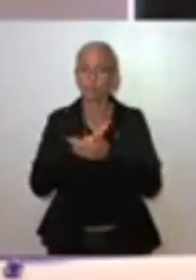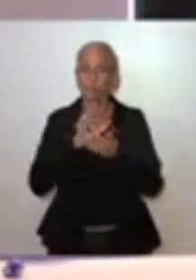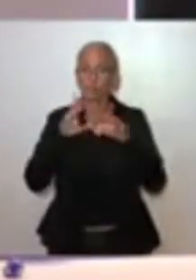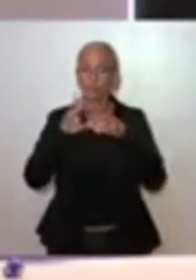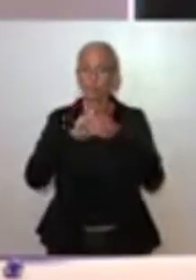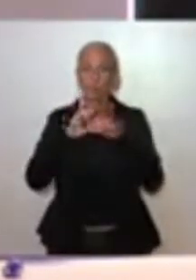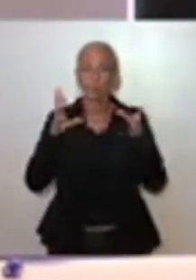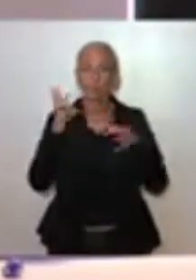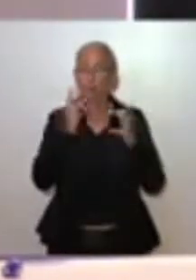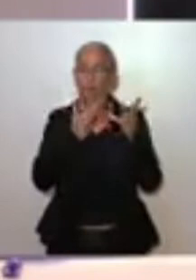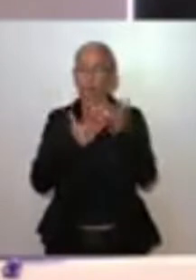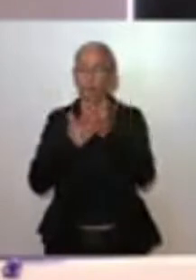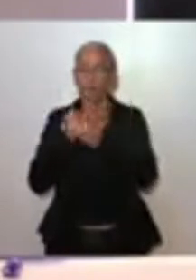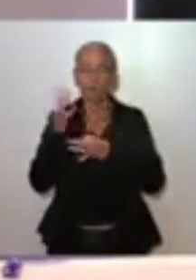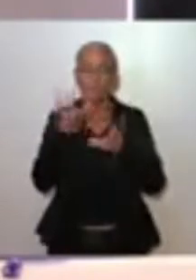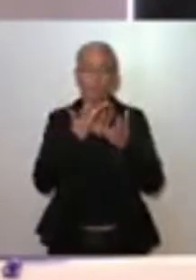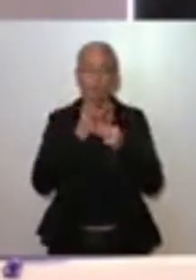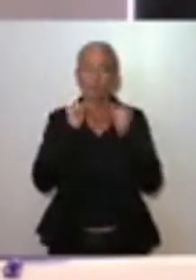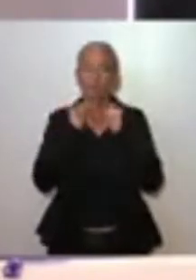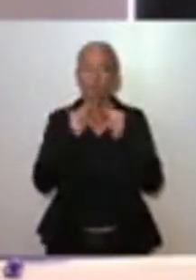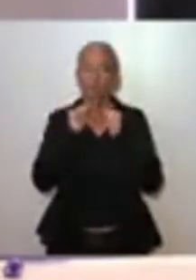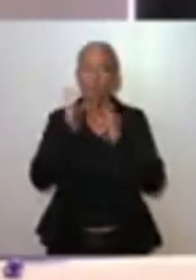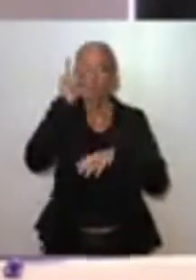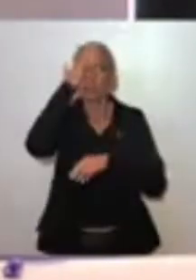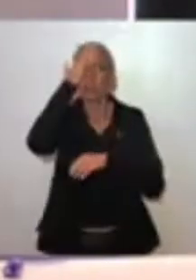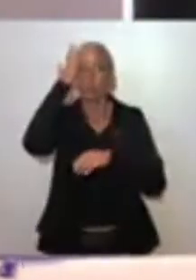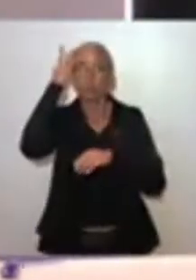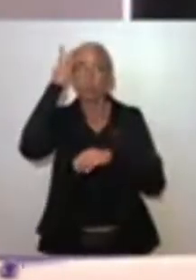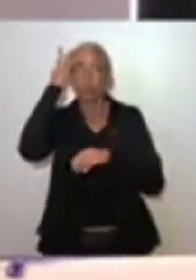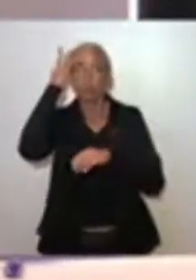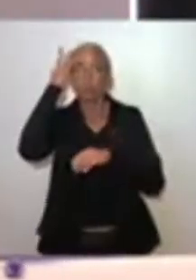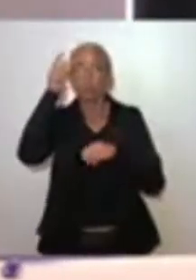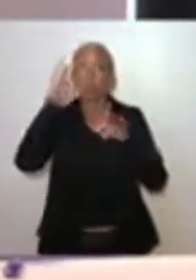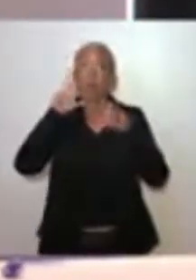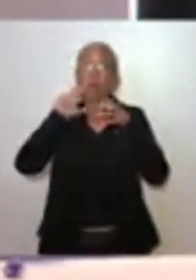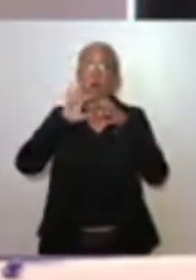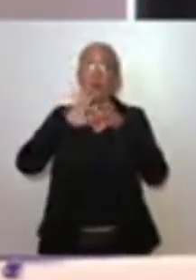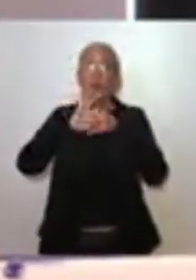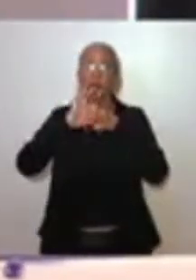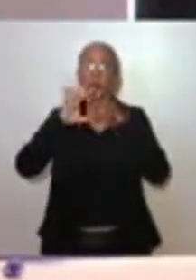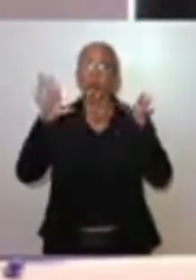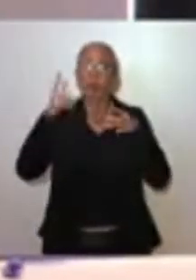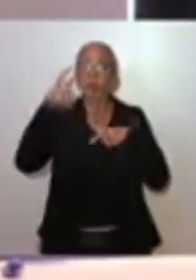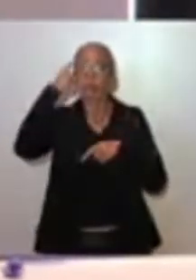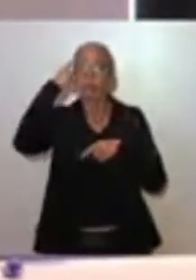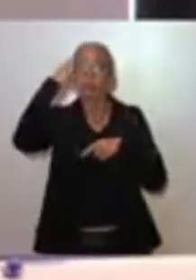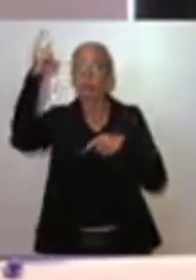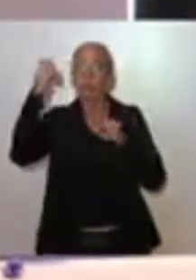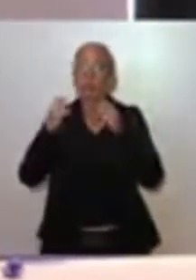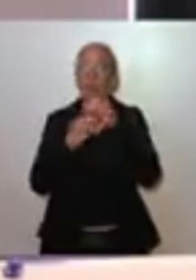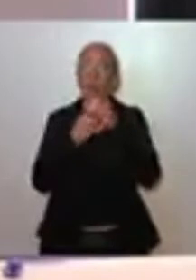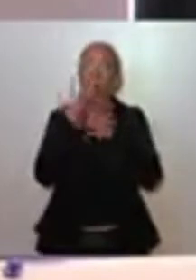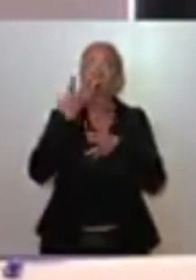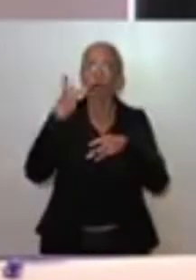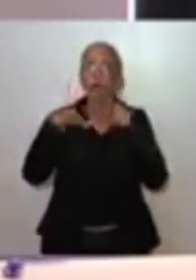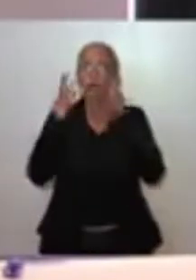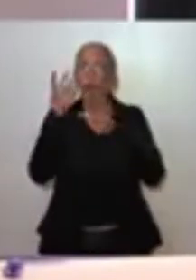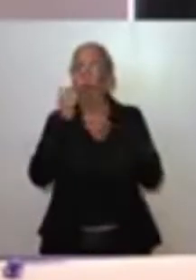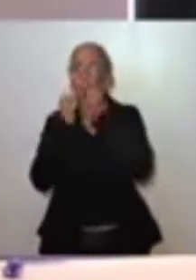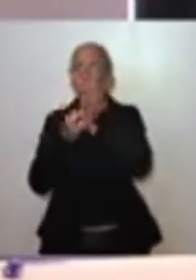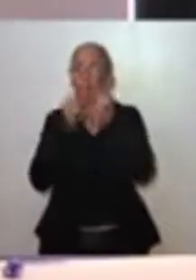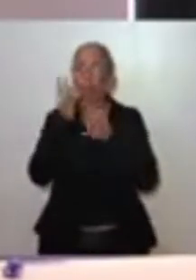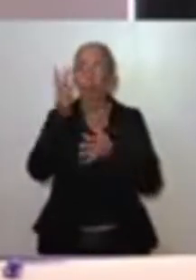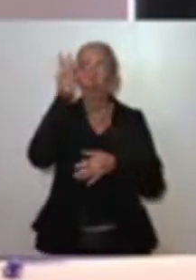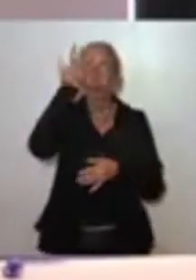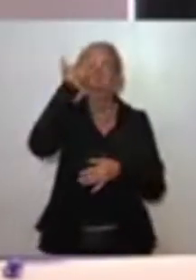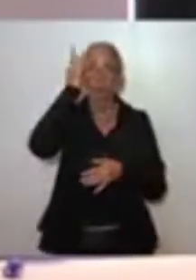extraordinária que permite às pessoas terem a liberdade de ser de pensar e de criar e de dizerem O que acham